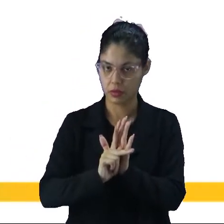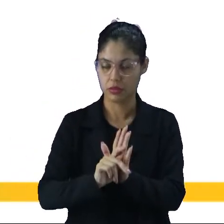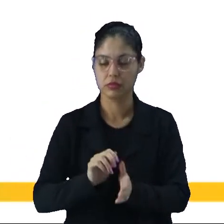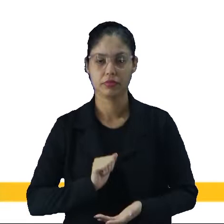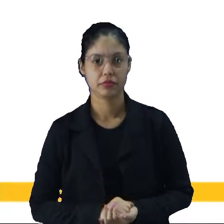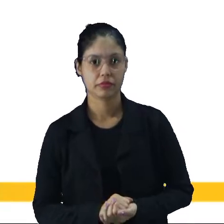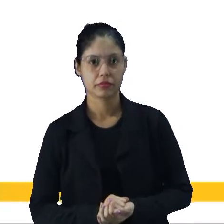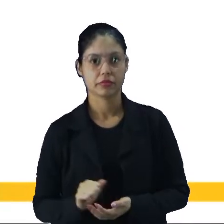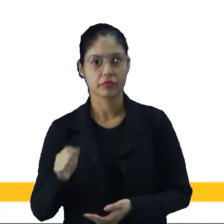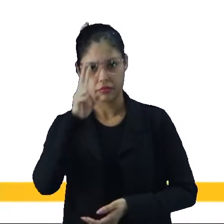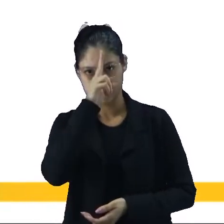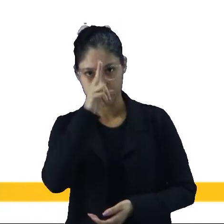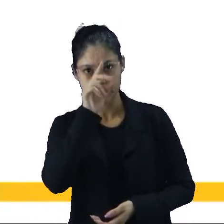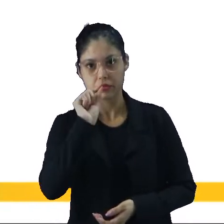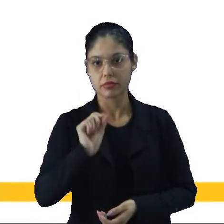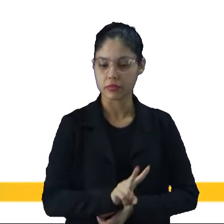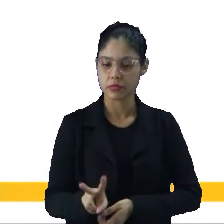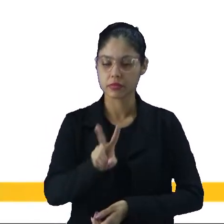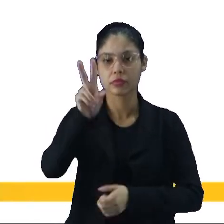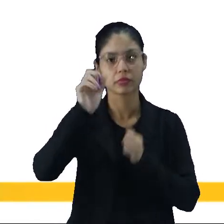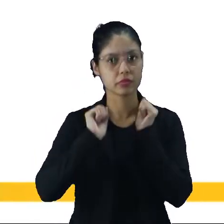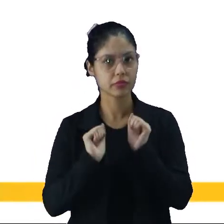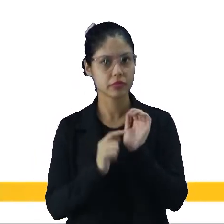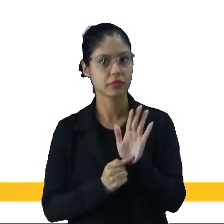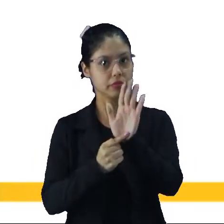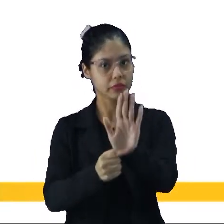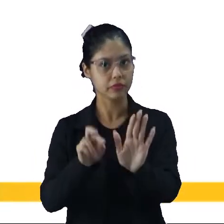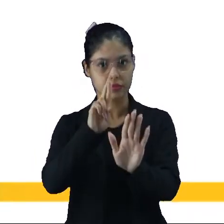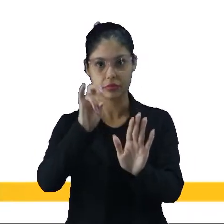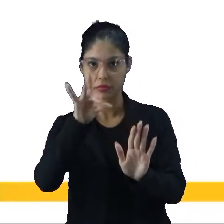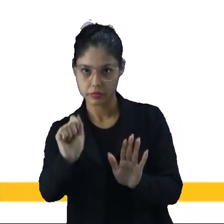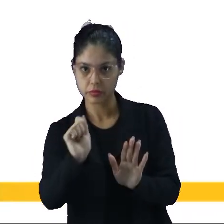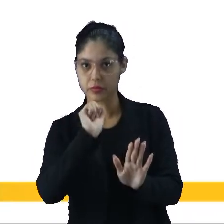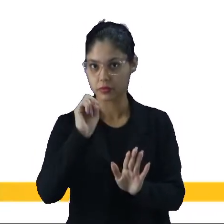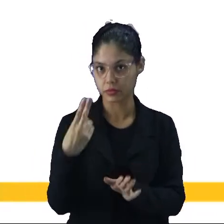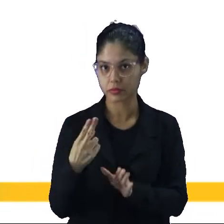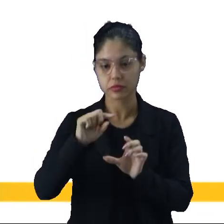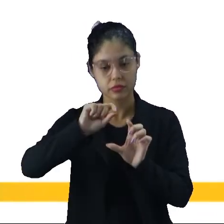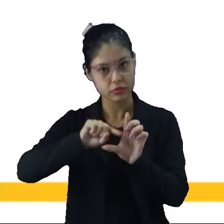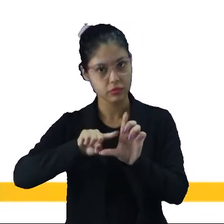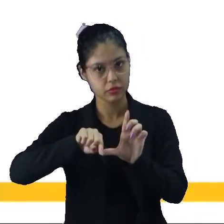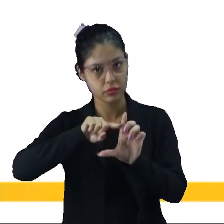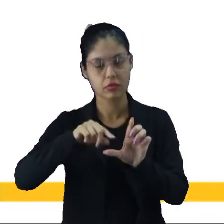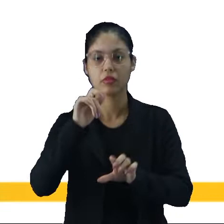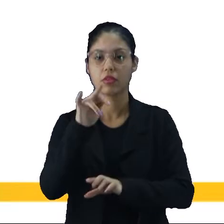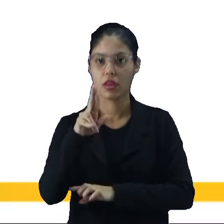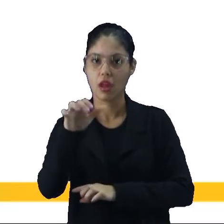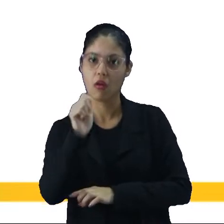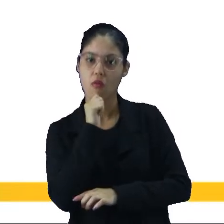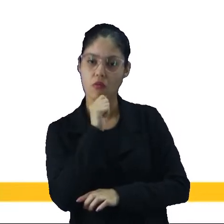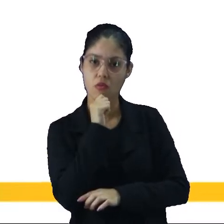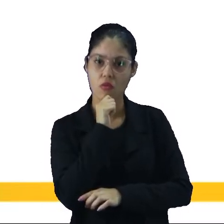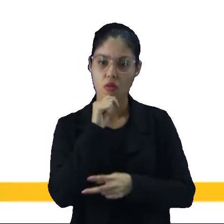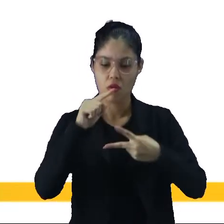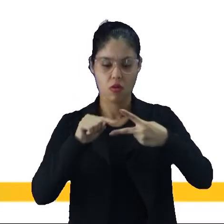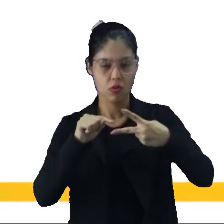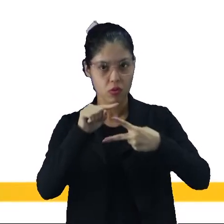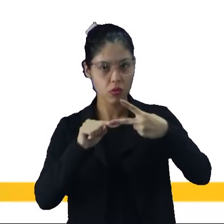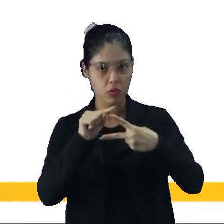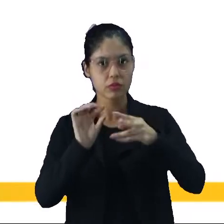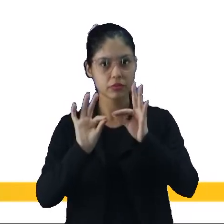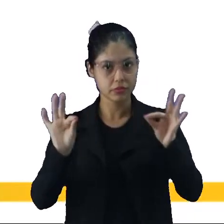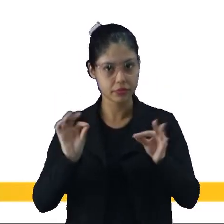ok? Vale lembrar que o valor desse ângulo pode ser dado em radianos ou em graus. Isso quer dizer que eu vou ter duas medidas, ou em graus ou em